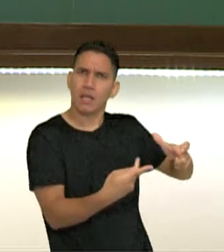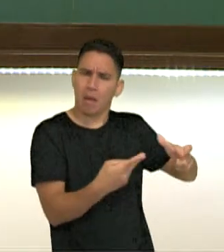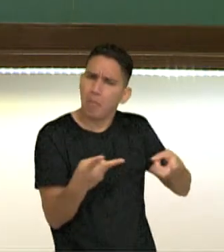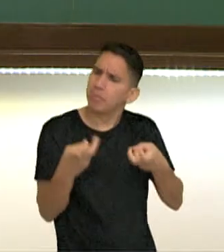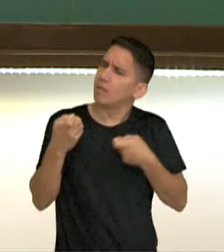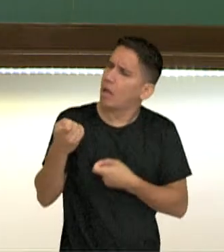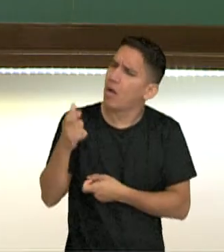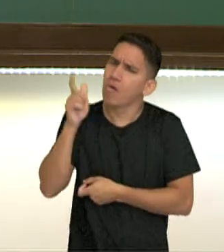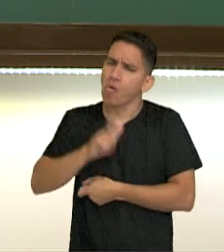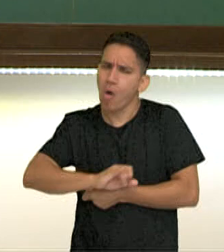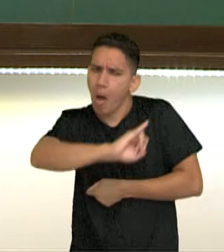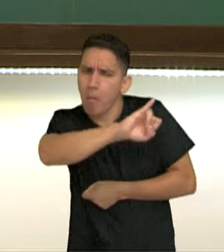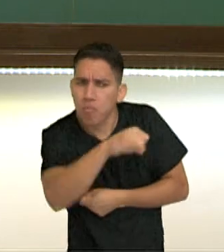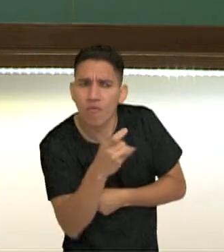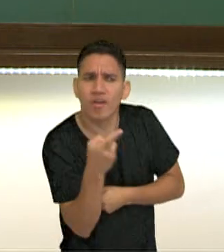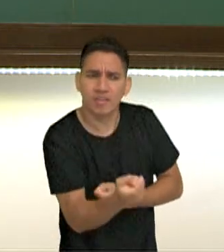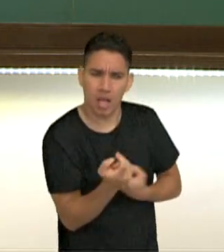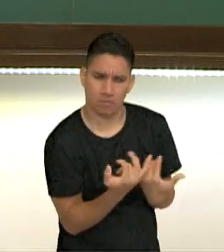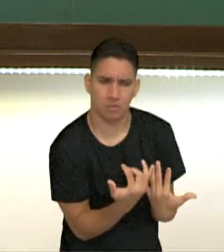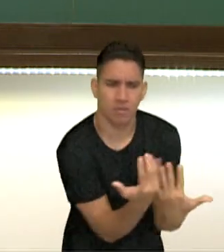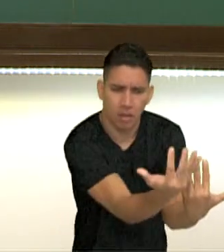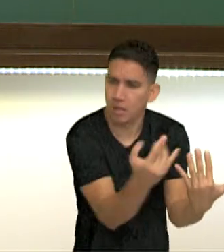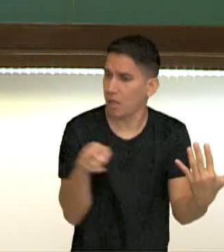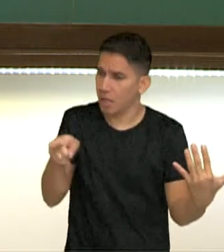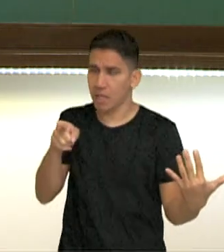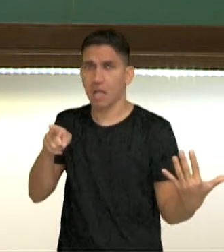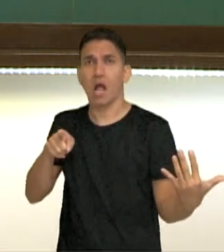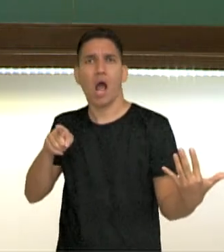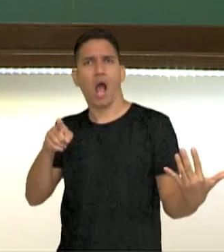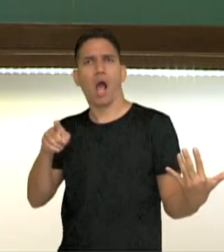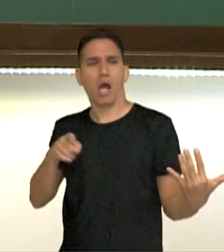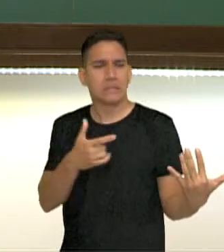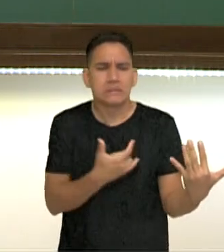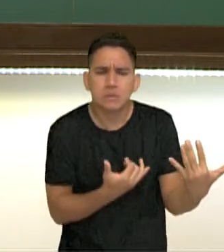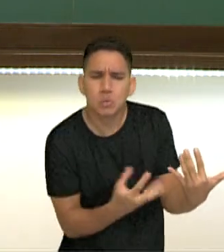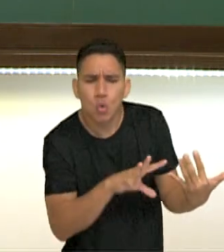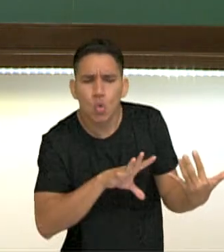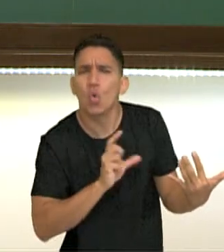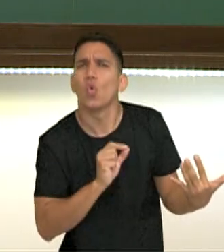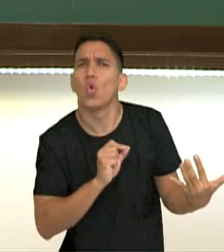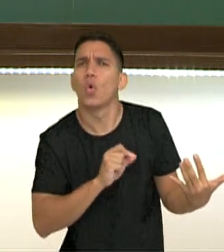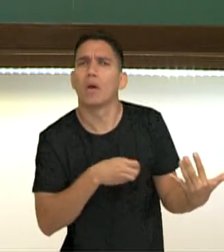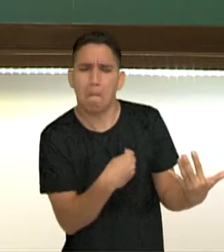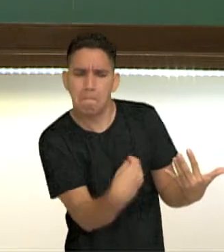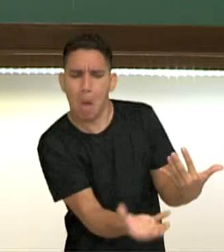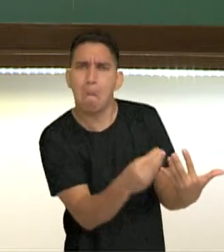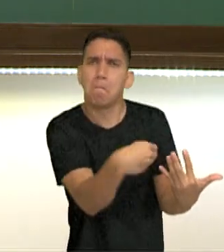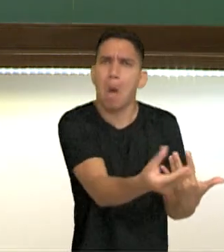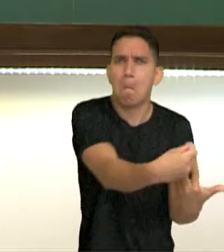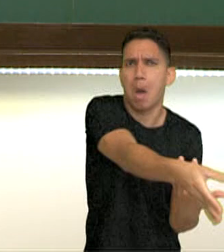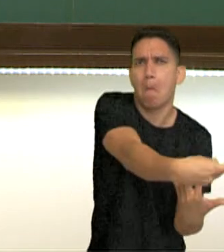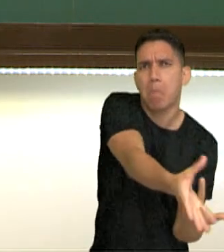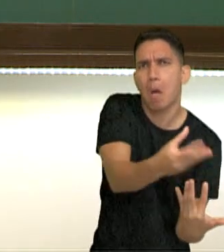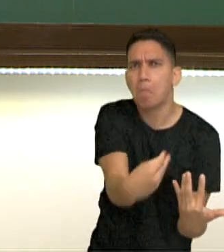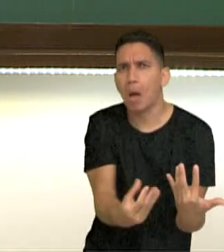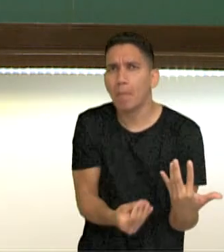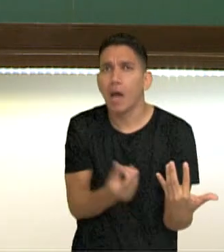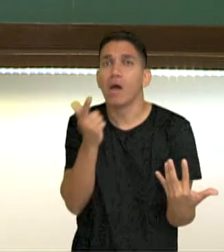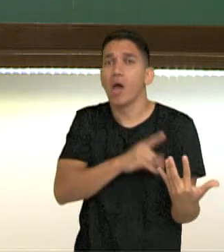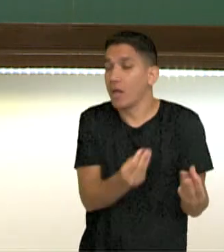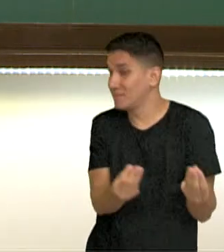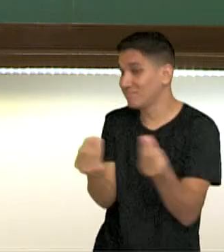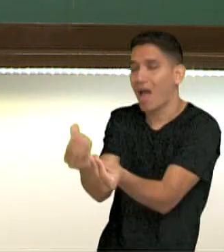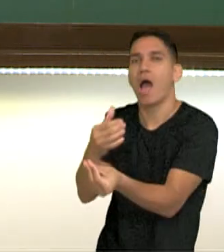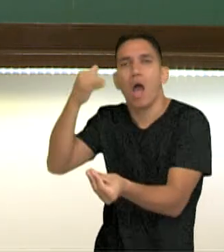o pasto, o que foi colhido, ou que sobrou no chão, ou que sobrou ali da colheita, ou que caiu, os grãos caiu no chão, para alimentar